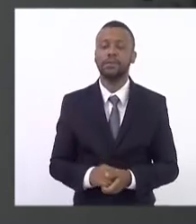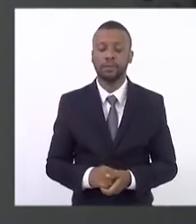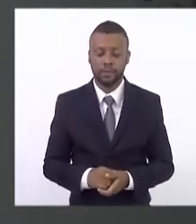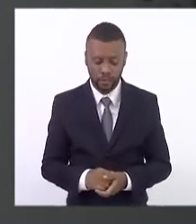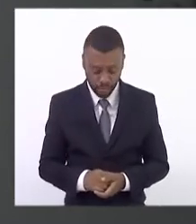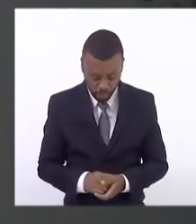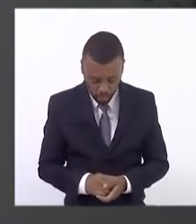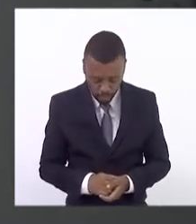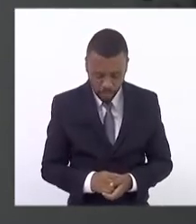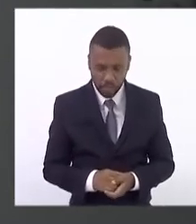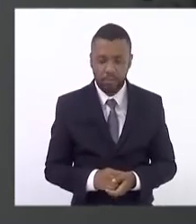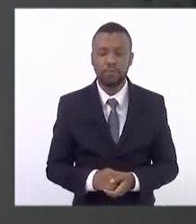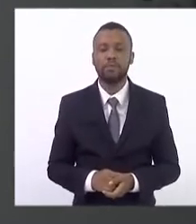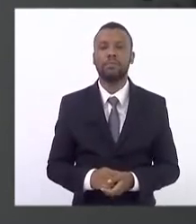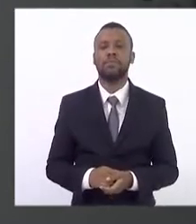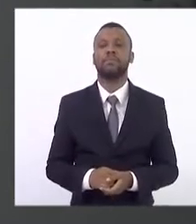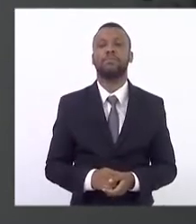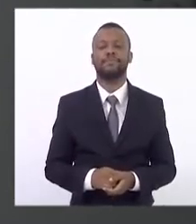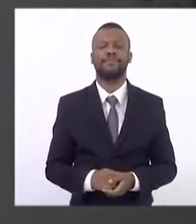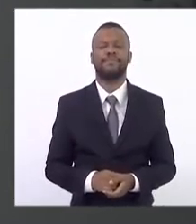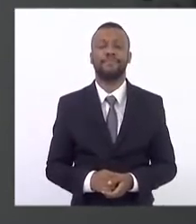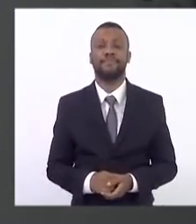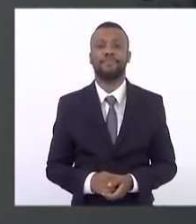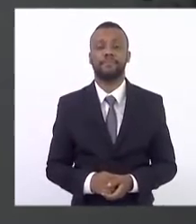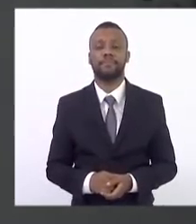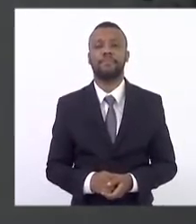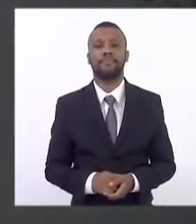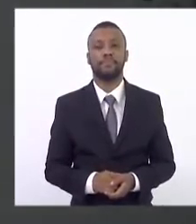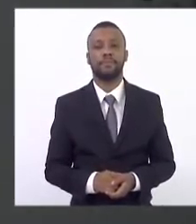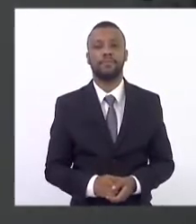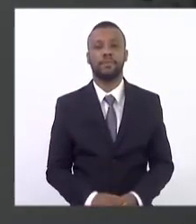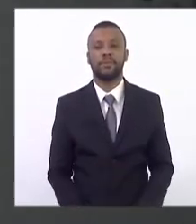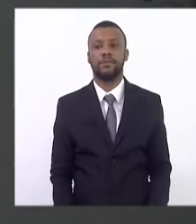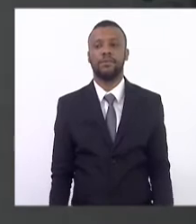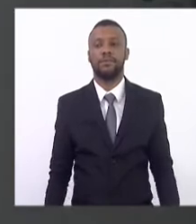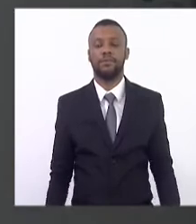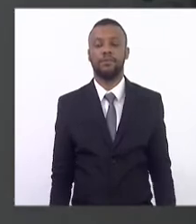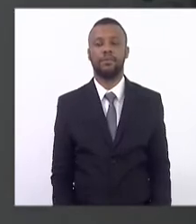Ok. Pode, por favor.